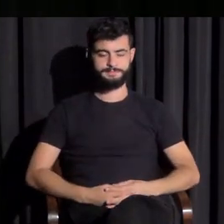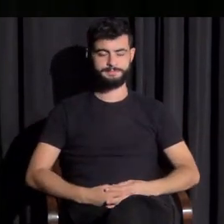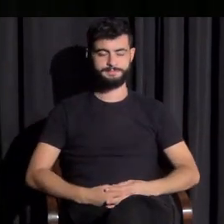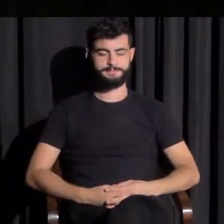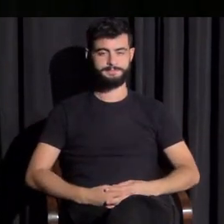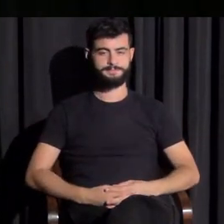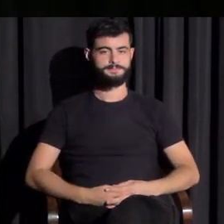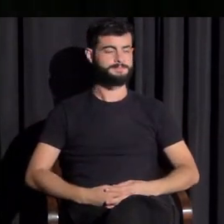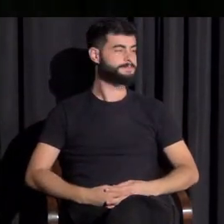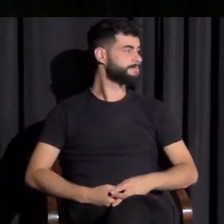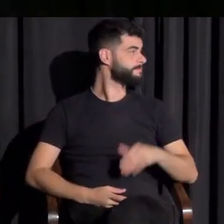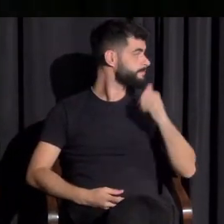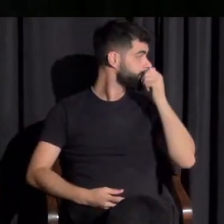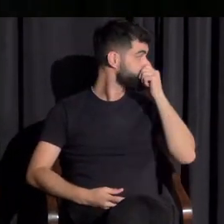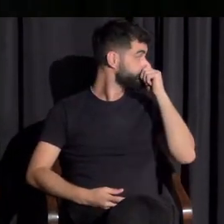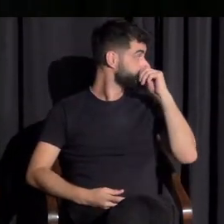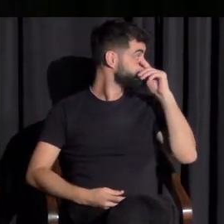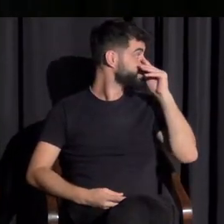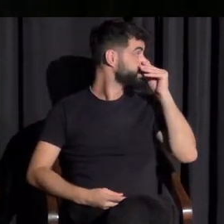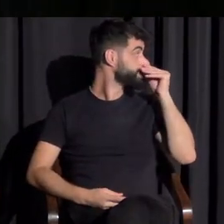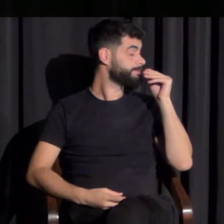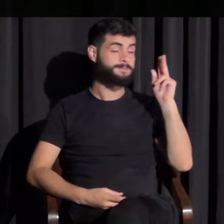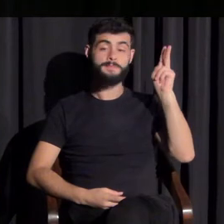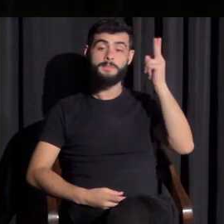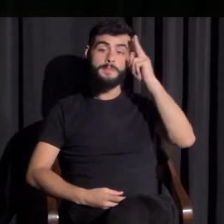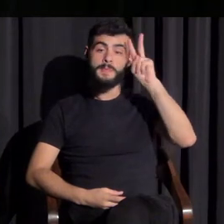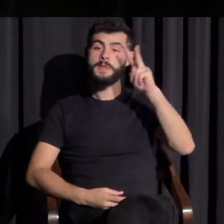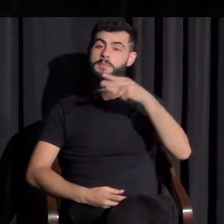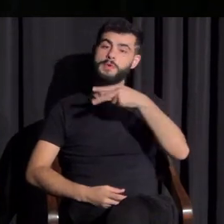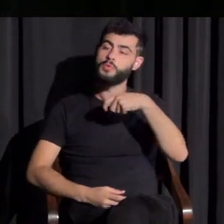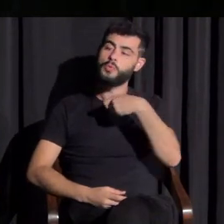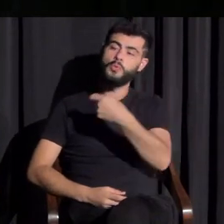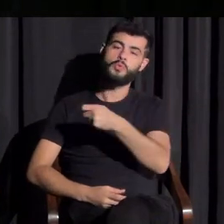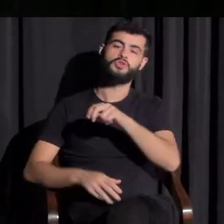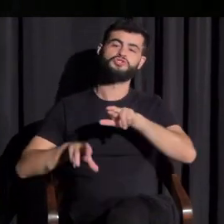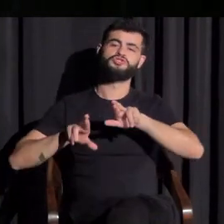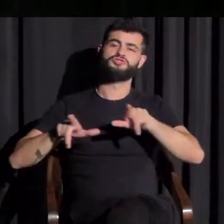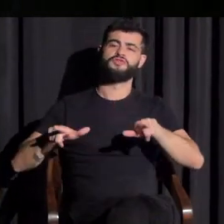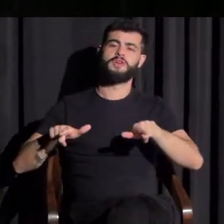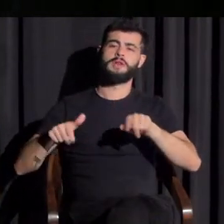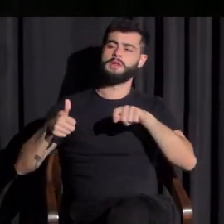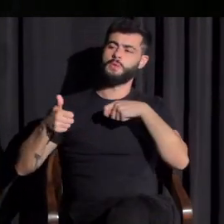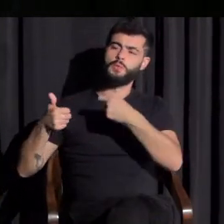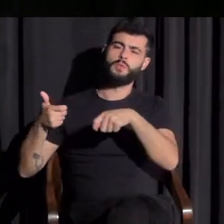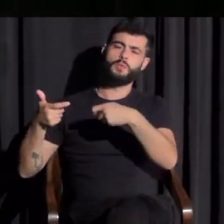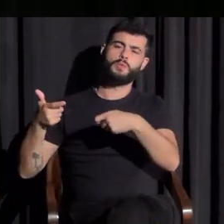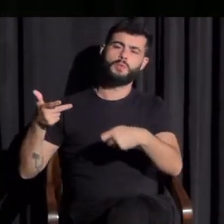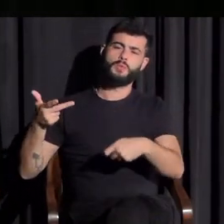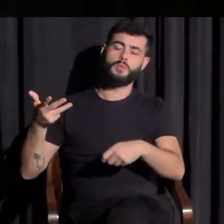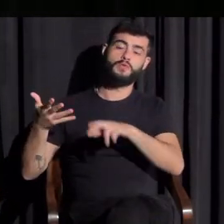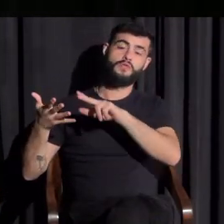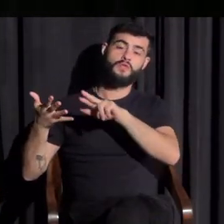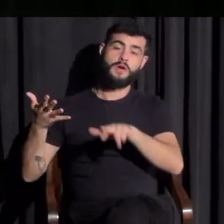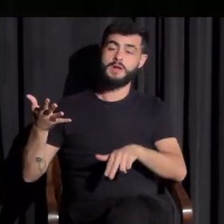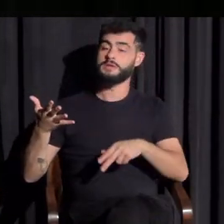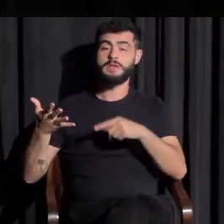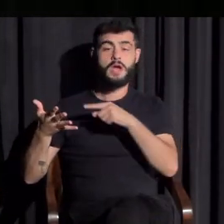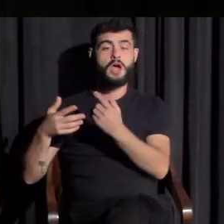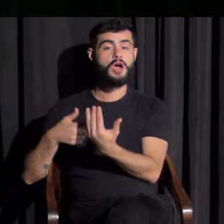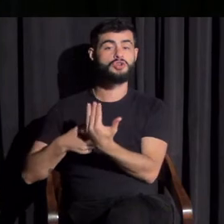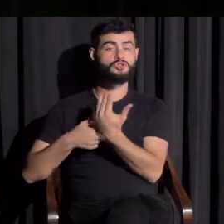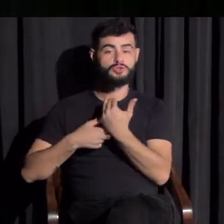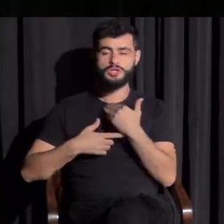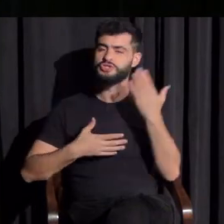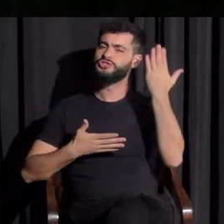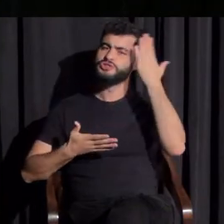A questão dos marcadores da diferença, né, como eu citei, então, elas contribuem para problematizarmos, né, os motivos pelos